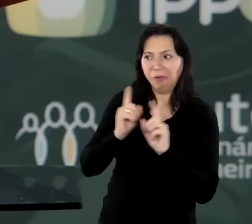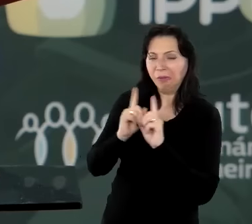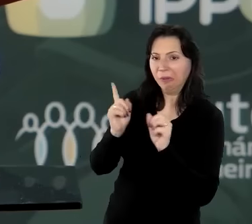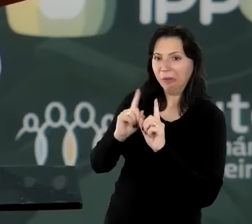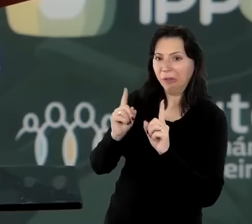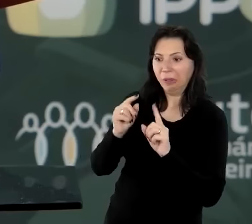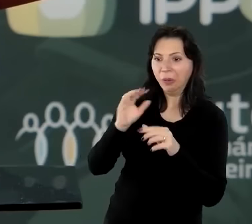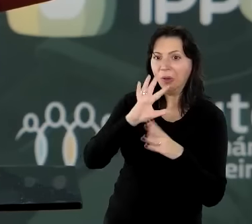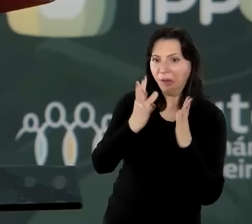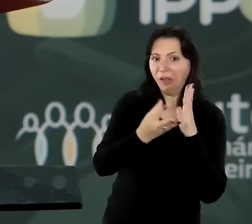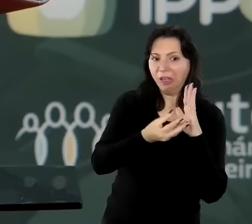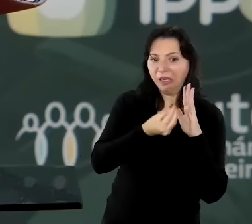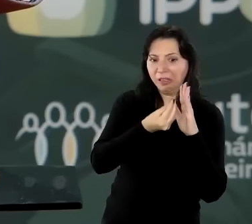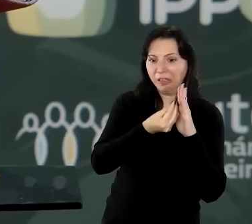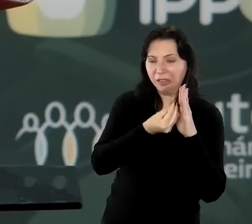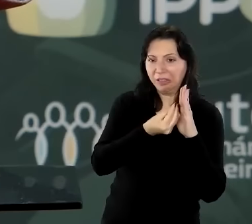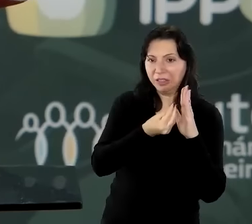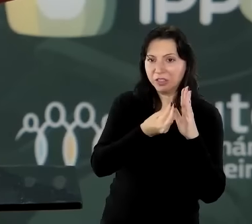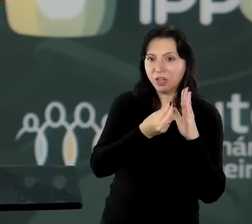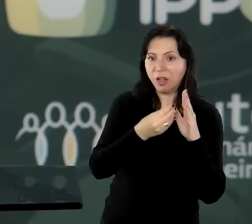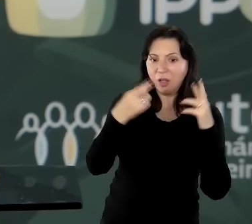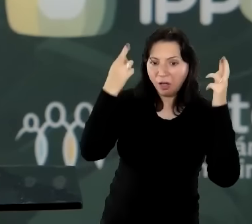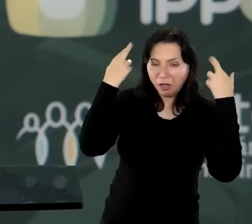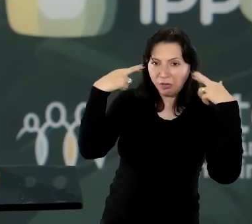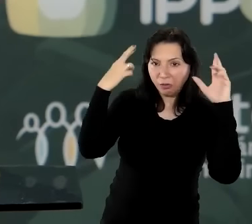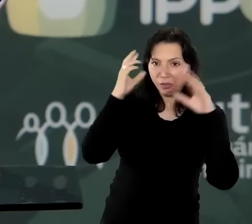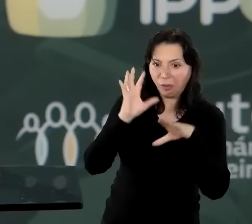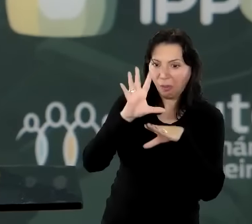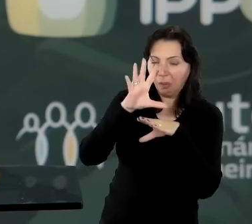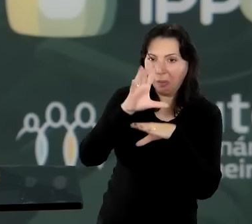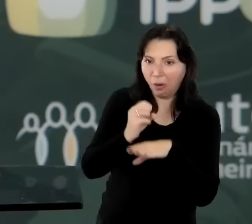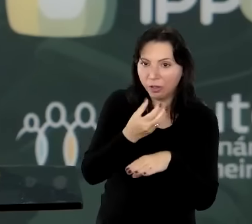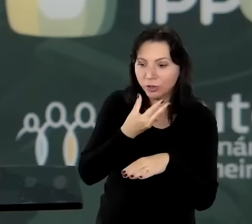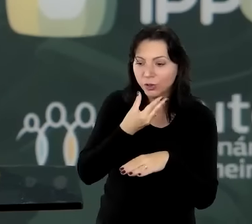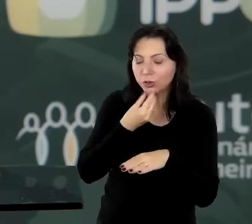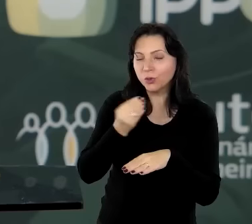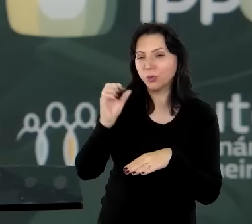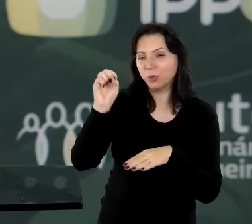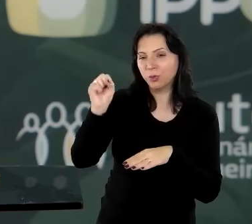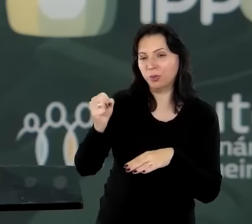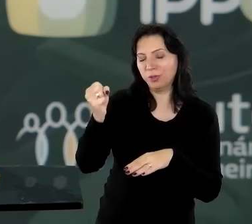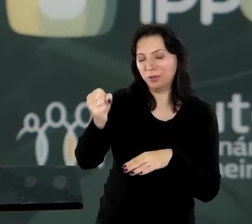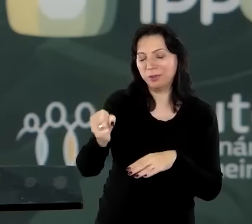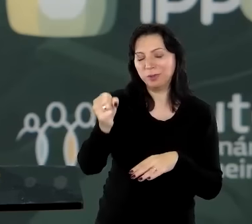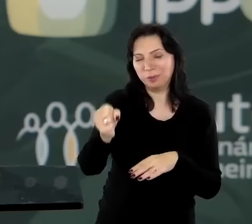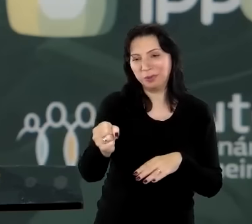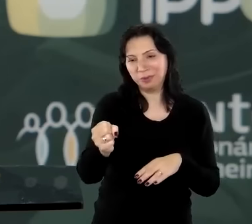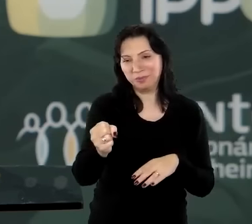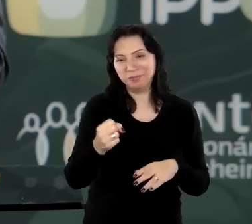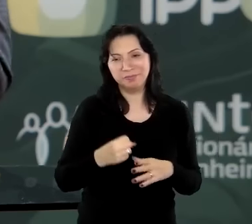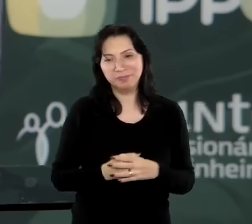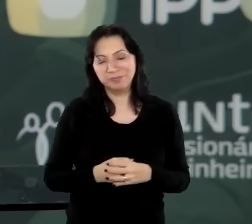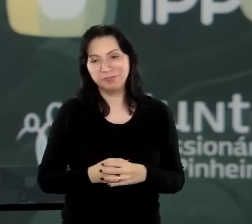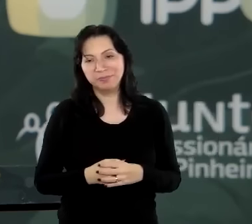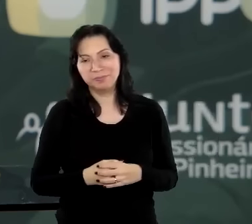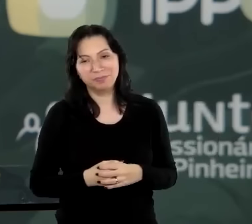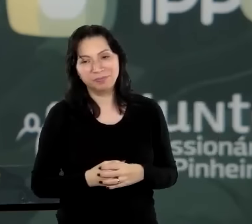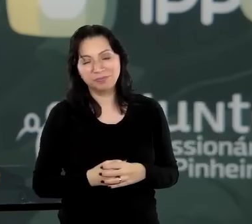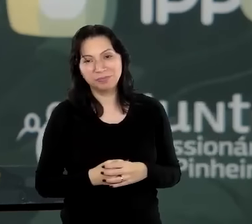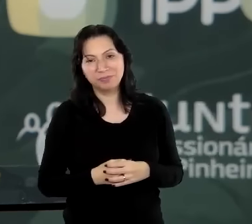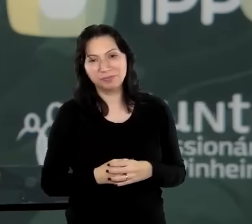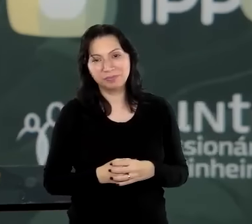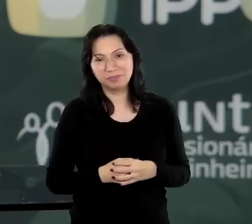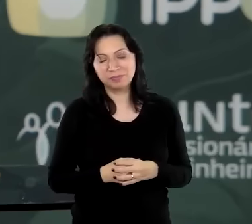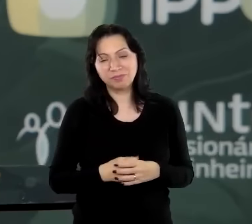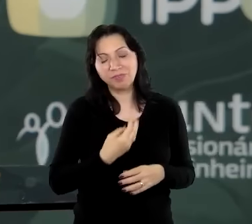Tem ovelha que acha que quanto mais ele for pesado com o pastor, mais esse pastor vai ser homem de Deus. Não, o ministério não pode ser